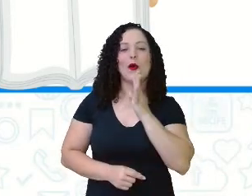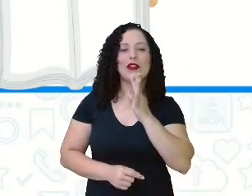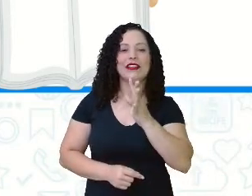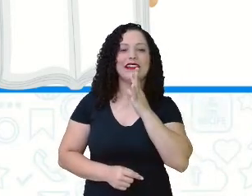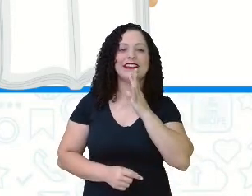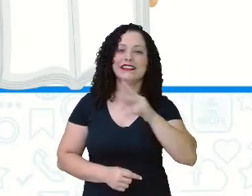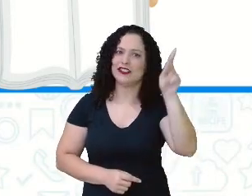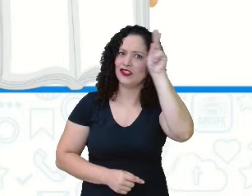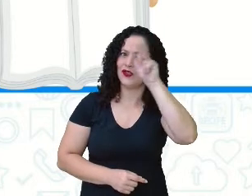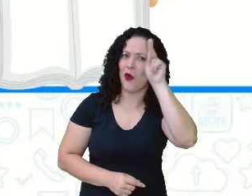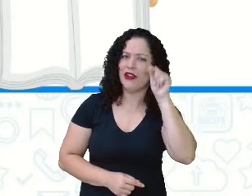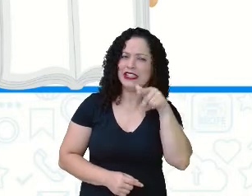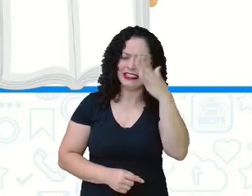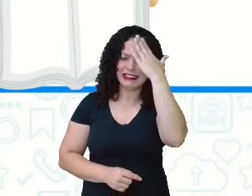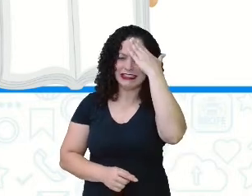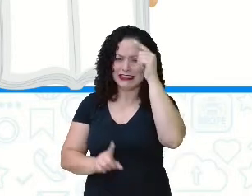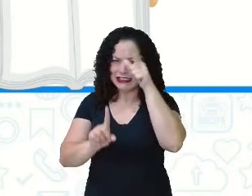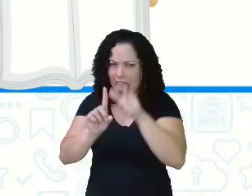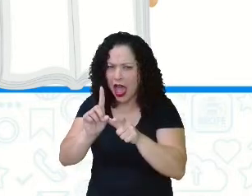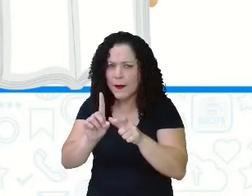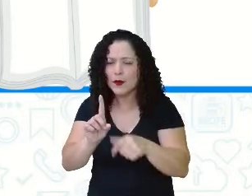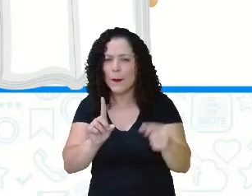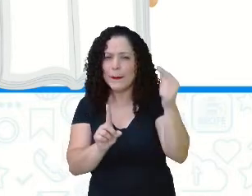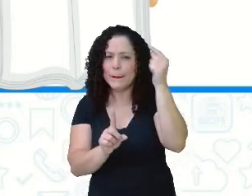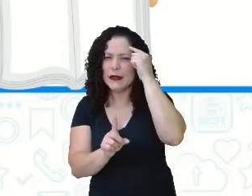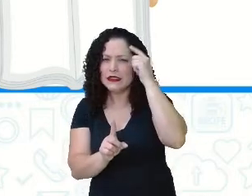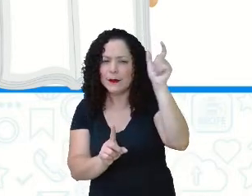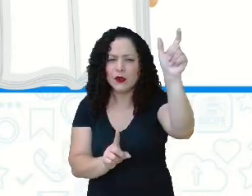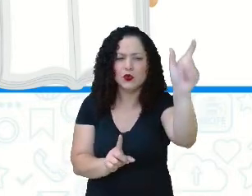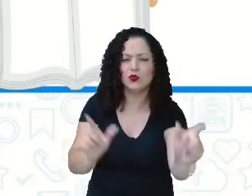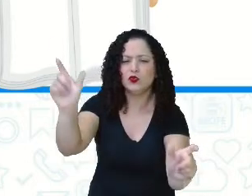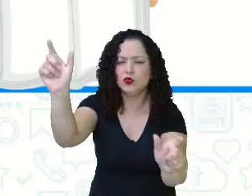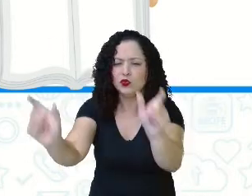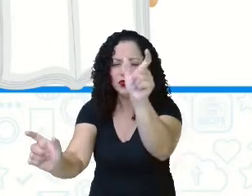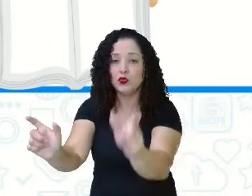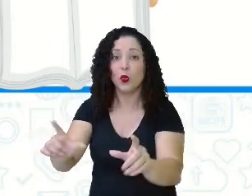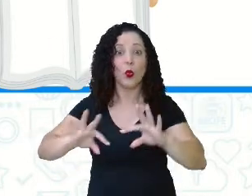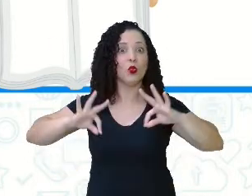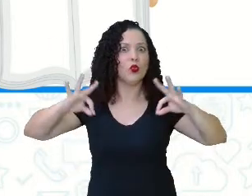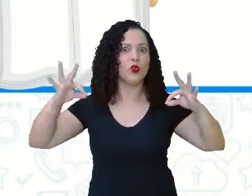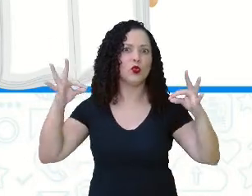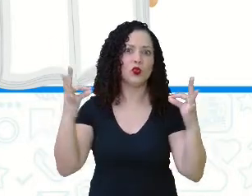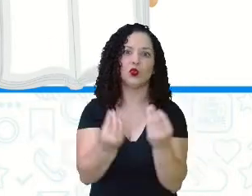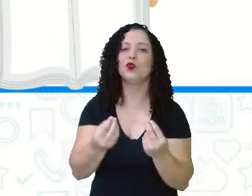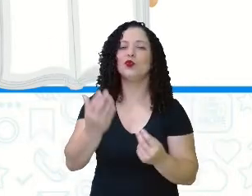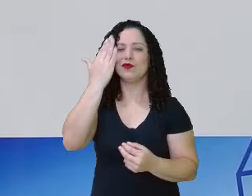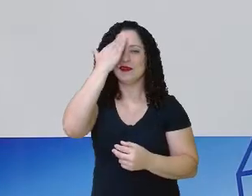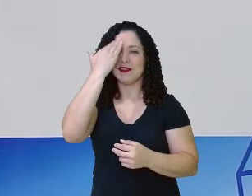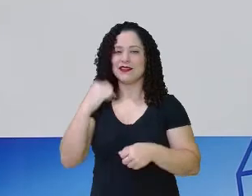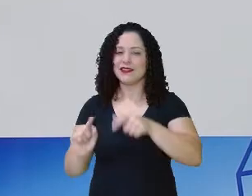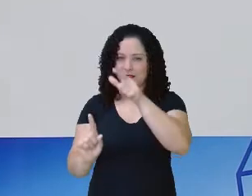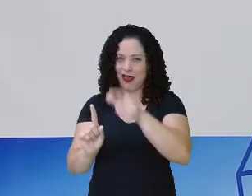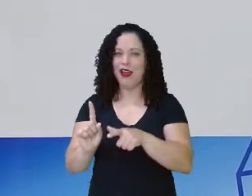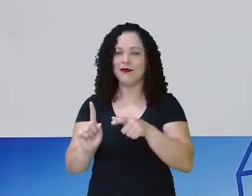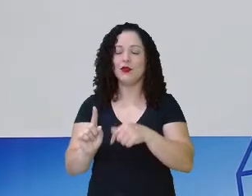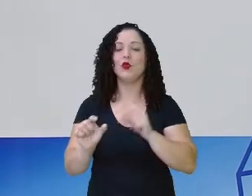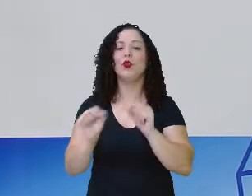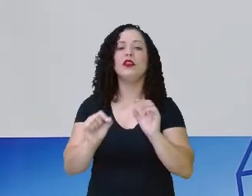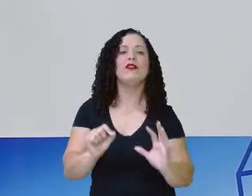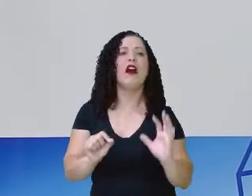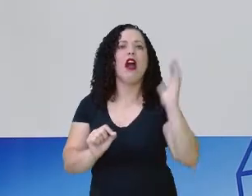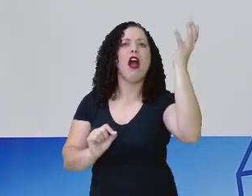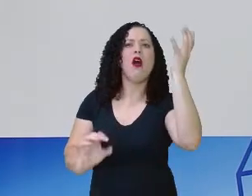os pensamentos dos personagens. Então, ele está a par de tudo, do que vai acontecer, ele está a par até do que